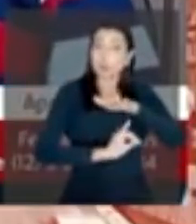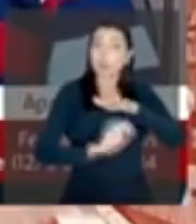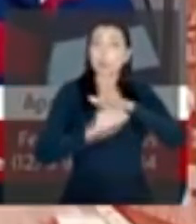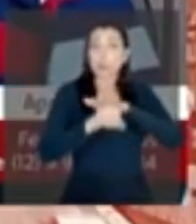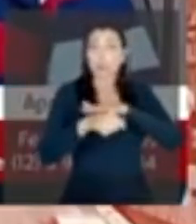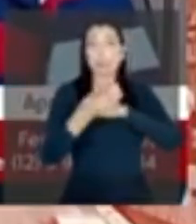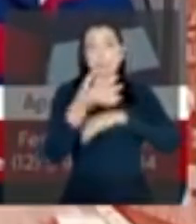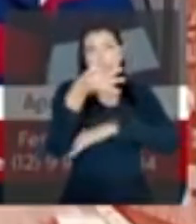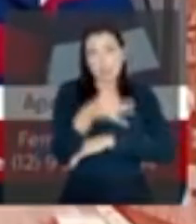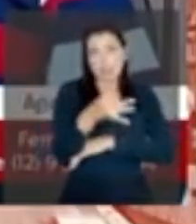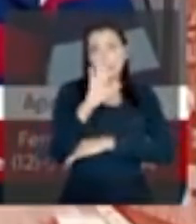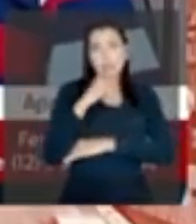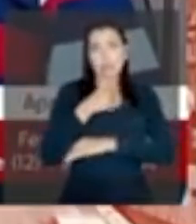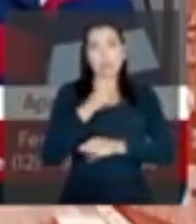vai ter